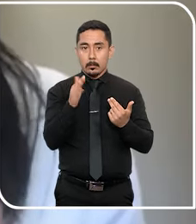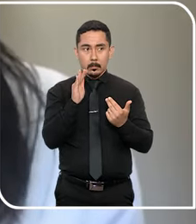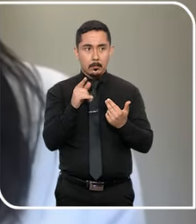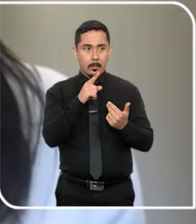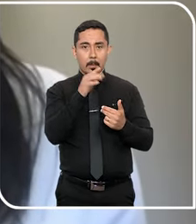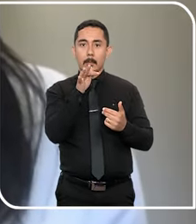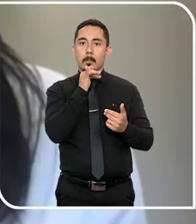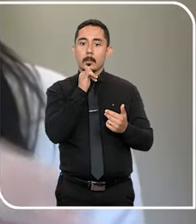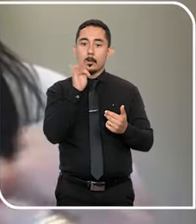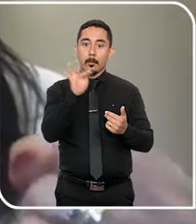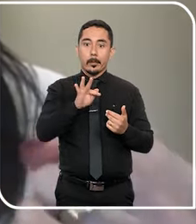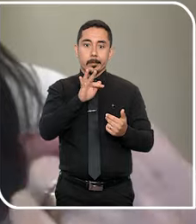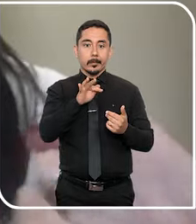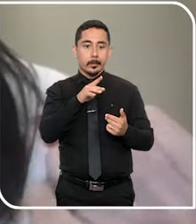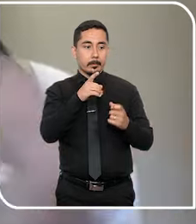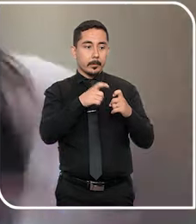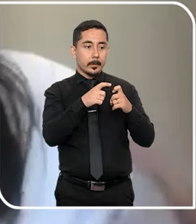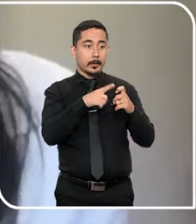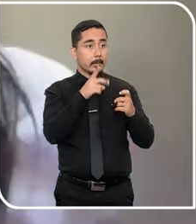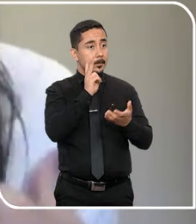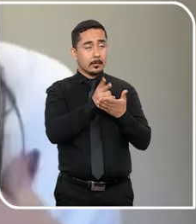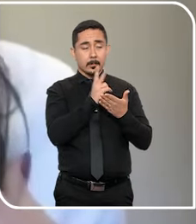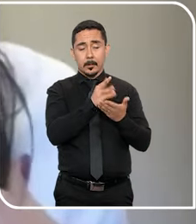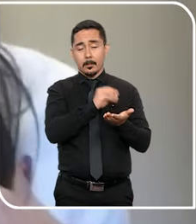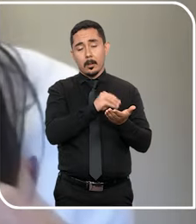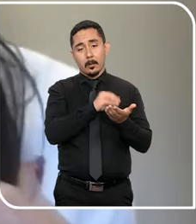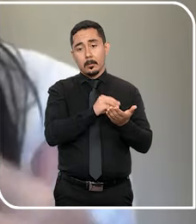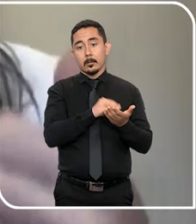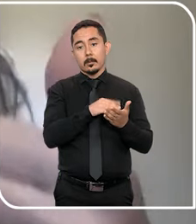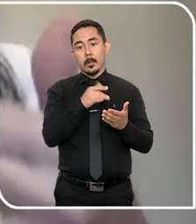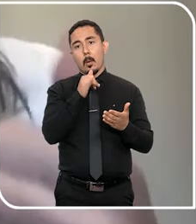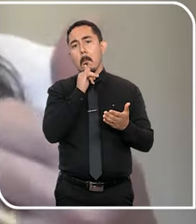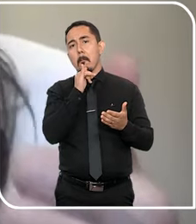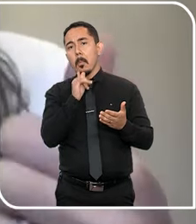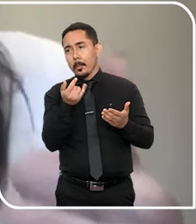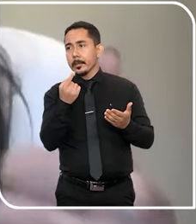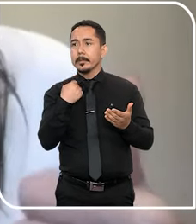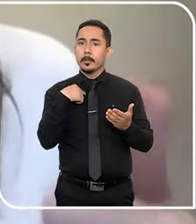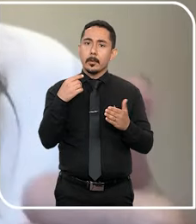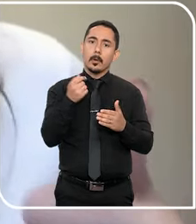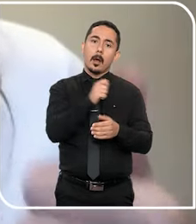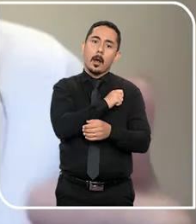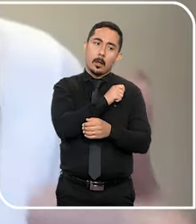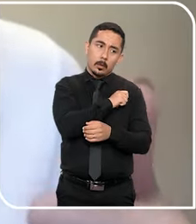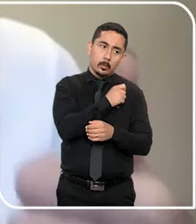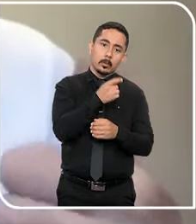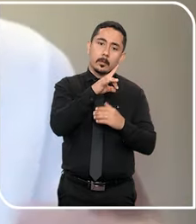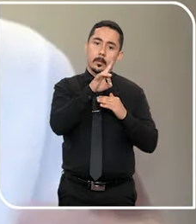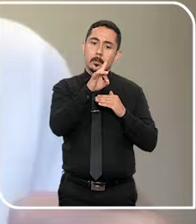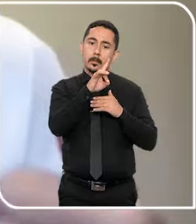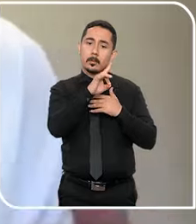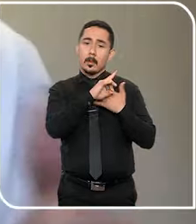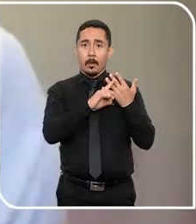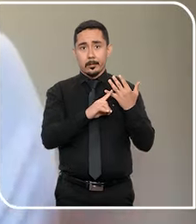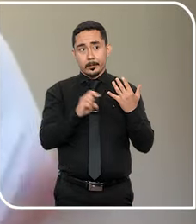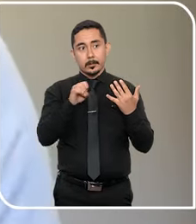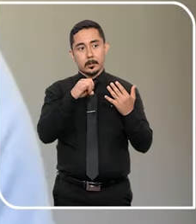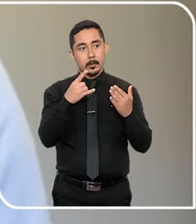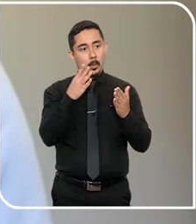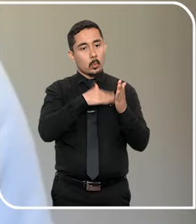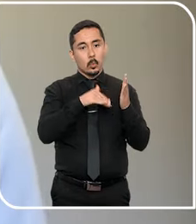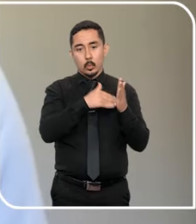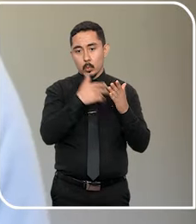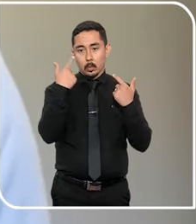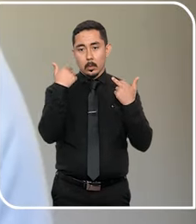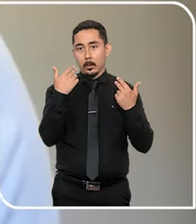a Juliana falou assim na faculdade de medicina sempre vai faltar alguma coisa eu podia ser uma uma aluna com deficiência cursando medicina com tanto que eu